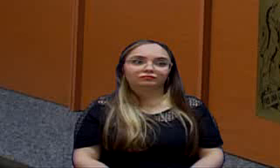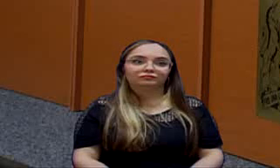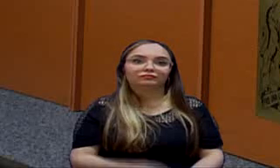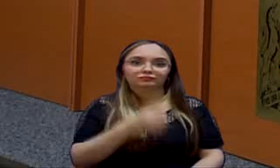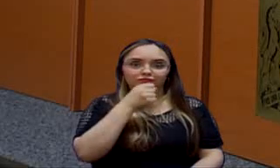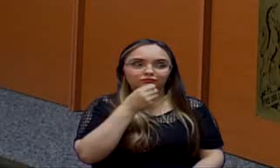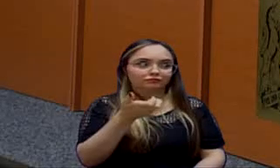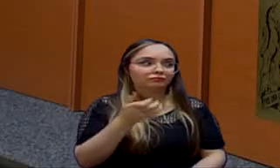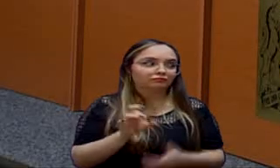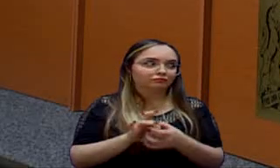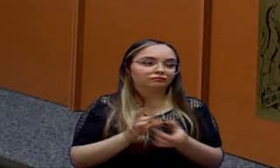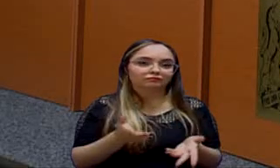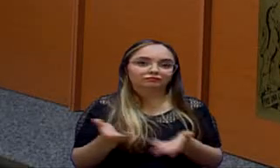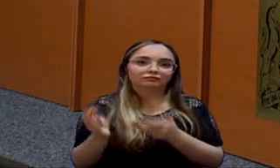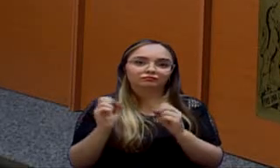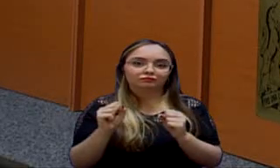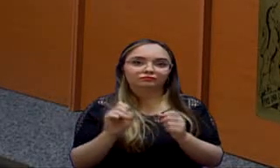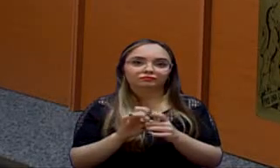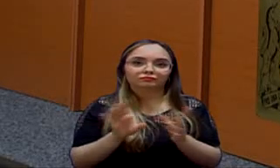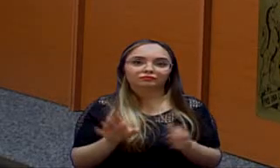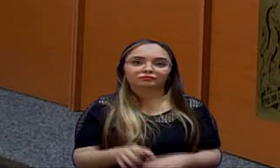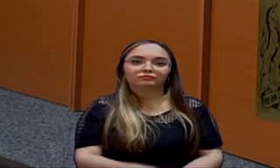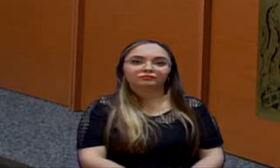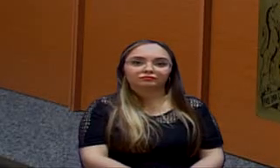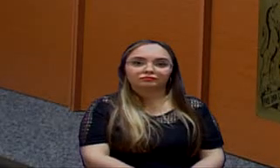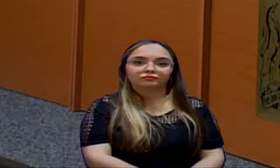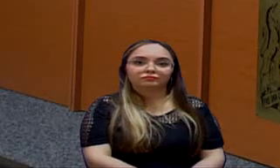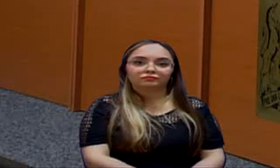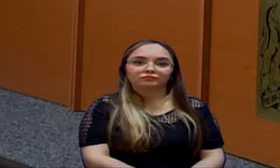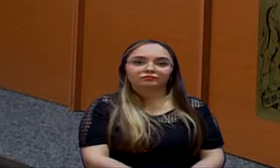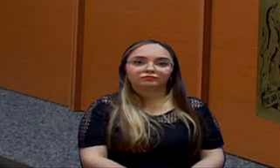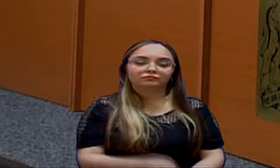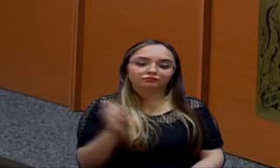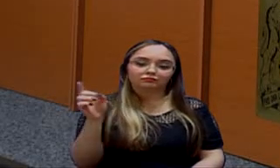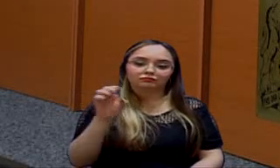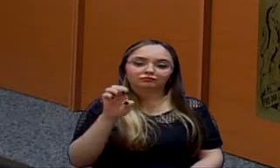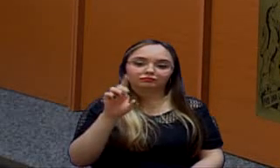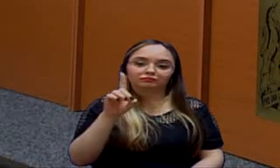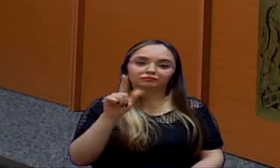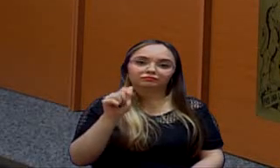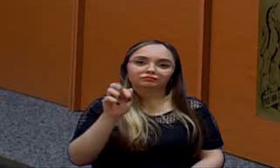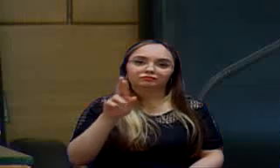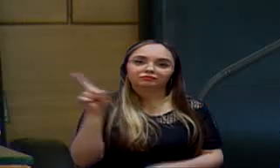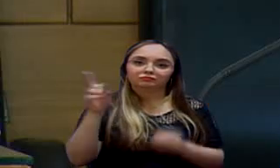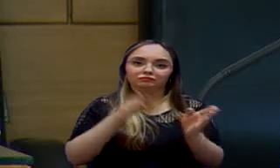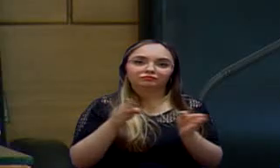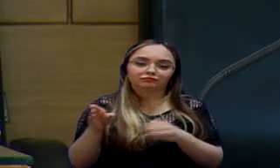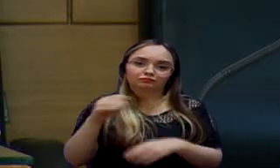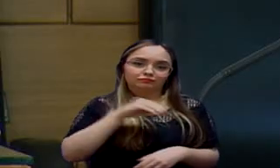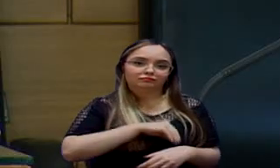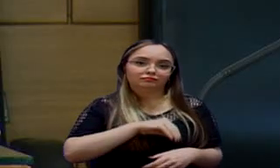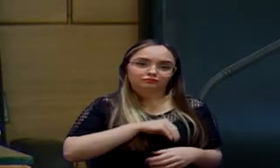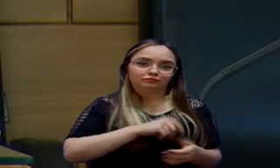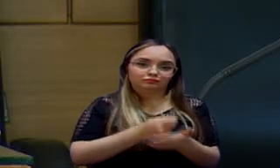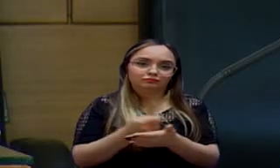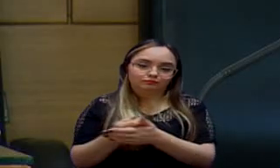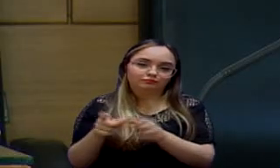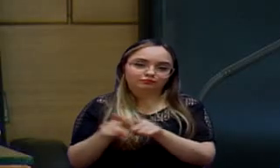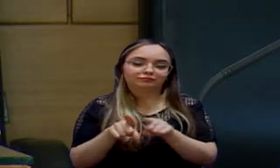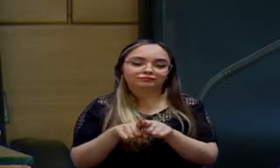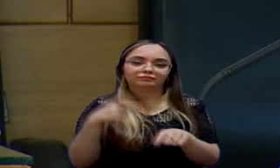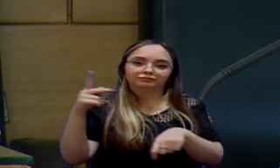pode falar só um minutinho aberto Edgar o nosso gestor de saúde e gestor de recursos da funserv